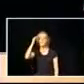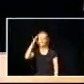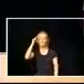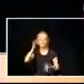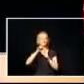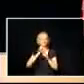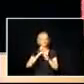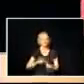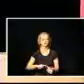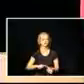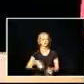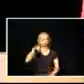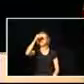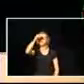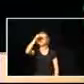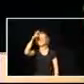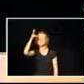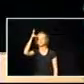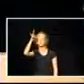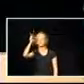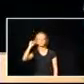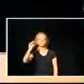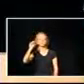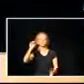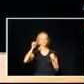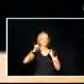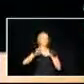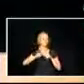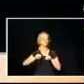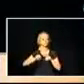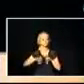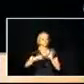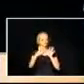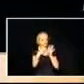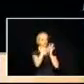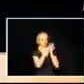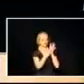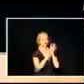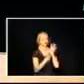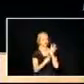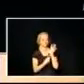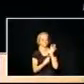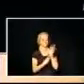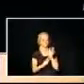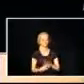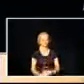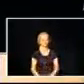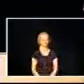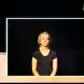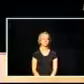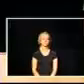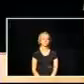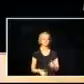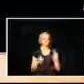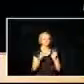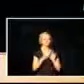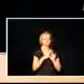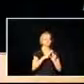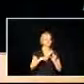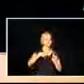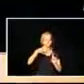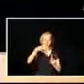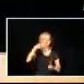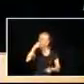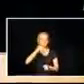não publicar o relatório de gestão fiscal do seu primeiro quadrimestre, que já era para ter